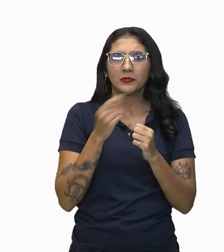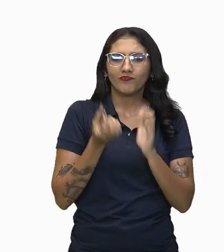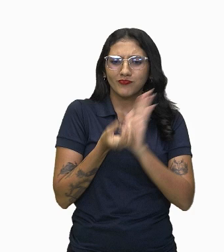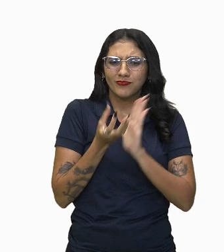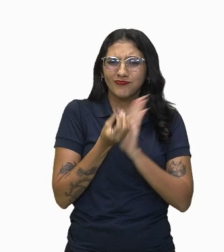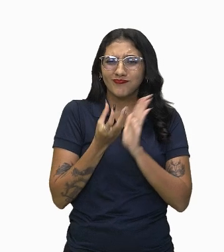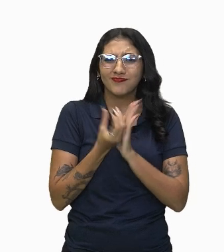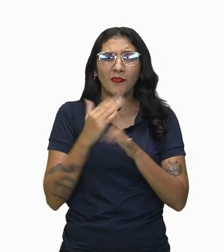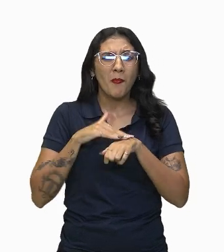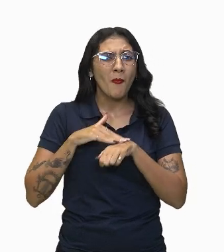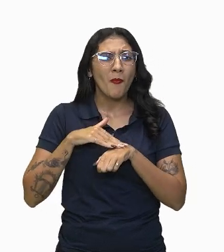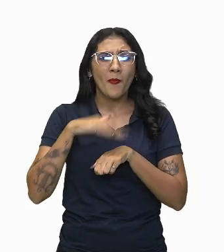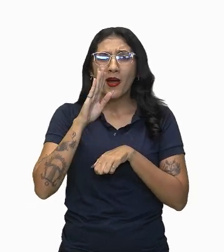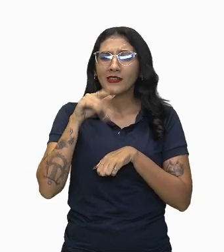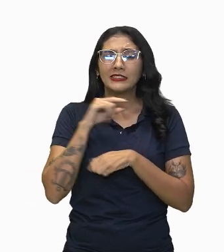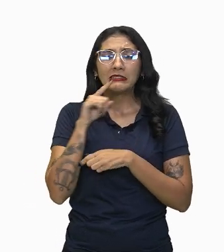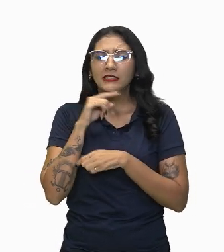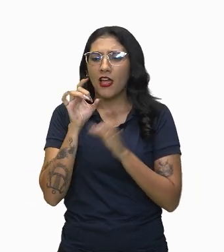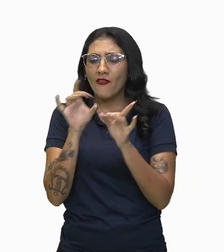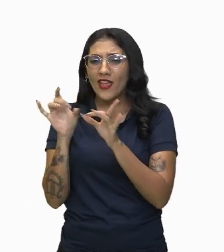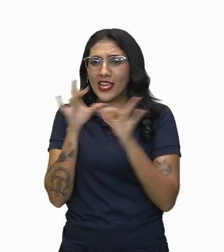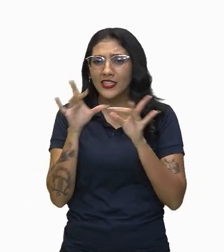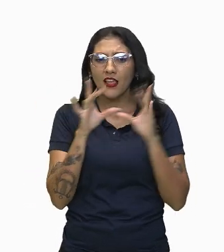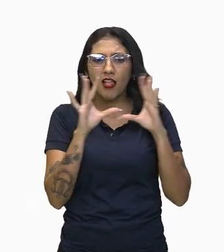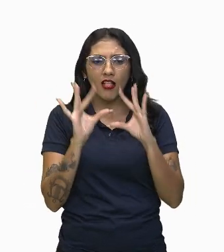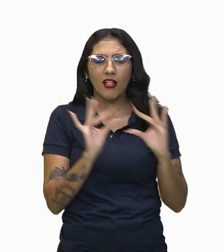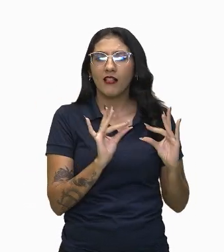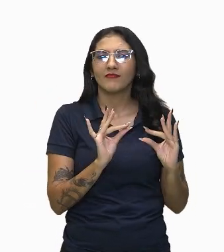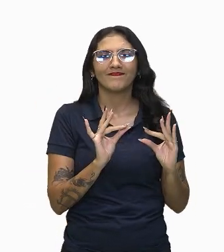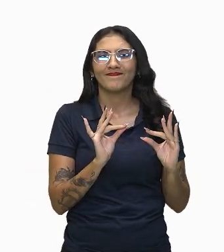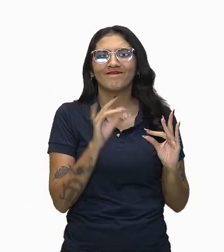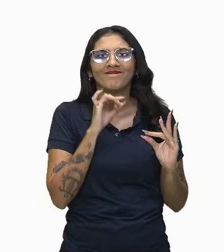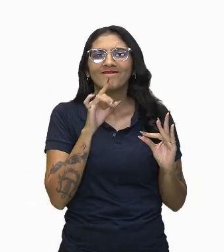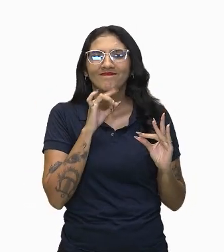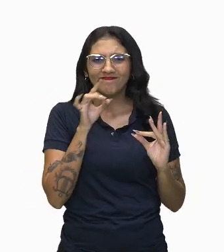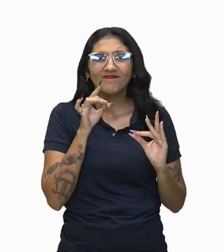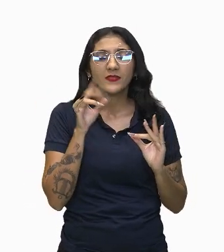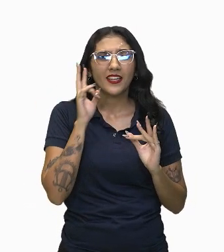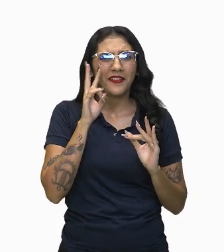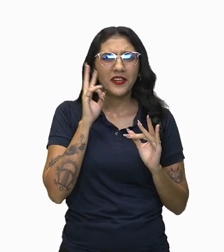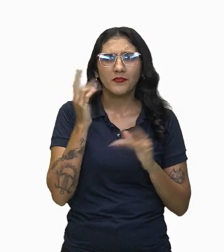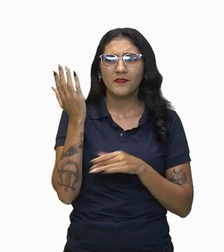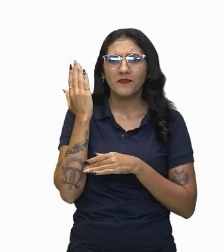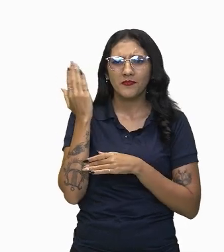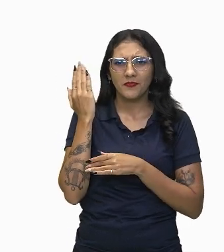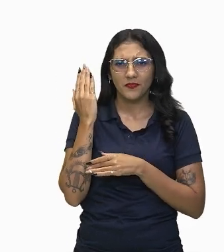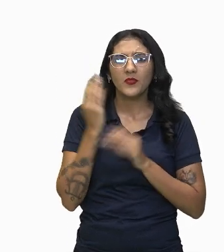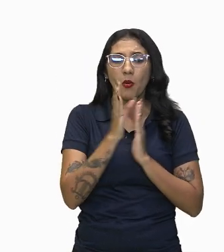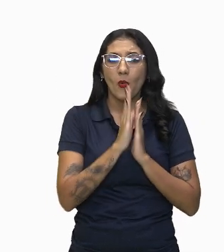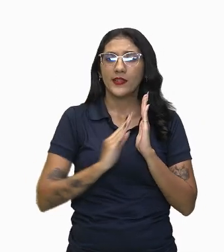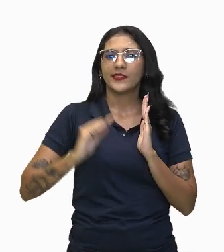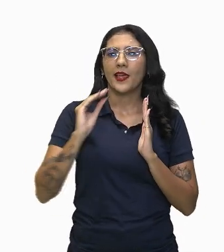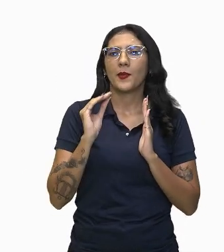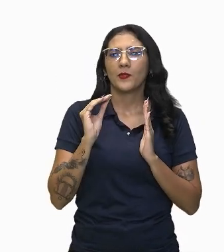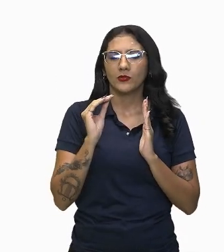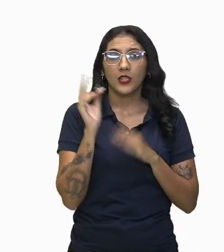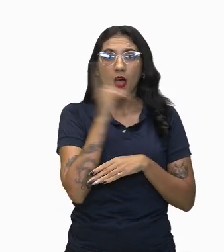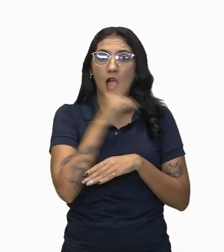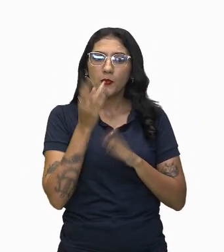que elas conseguiam vender. Lembra lá do novo modelo de produção industrial, do Fordismo? Isso